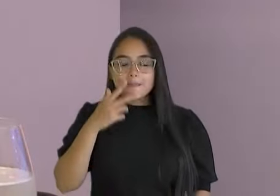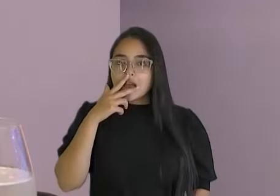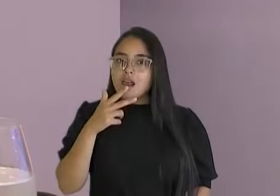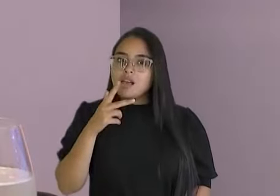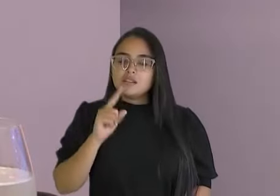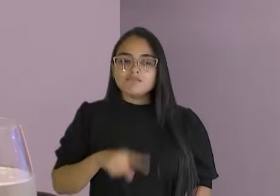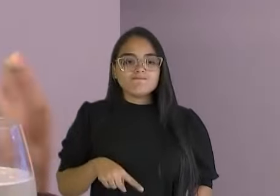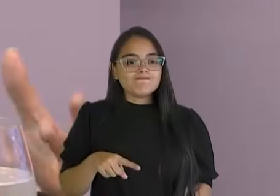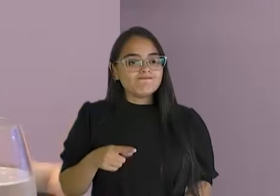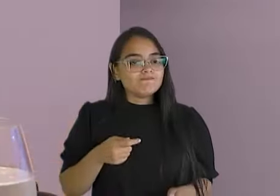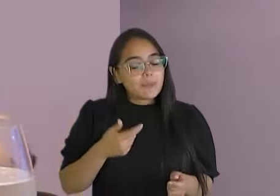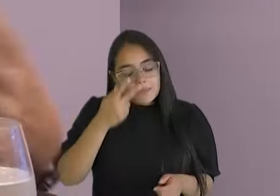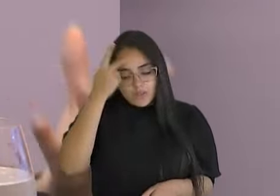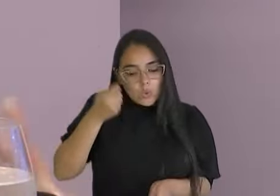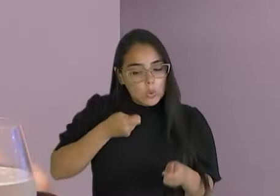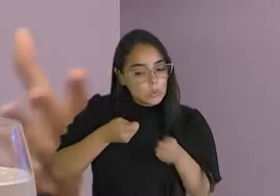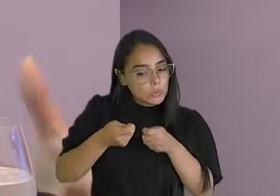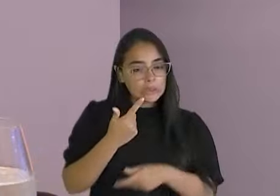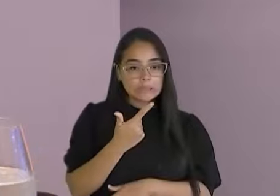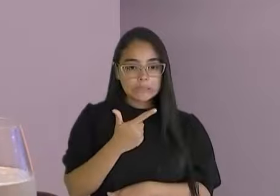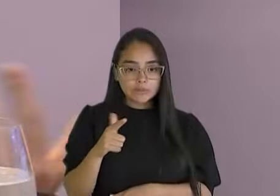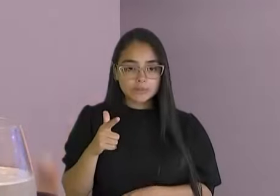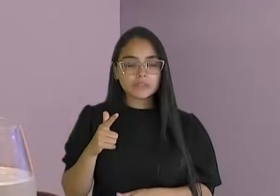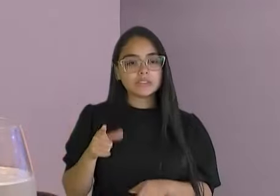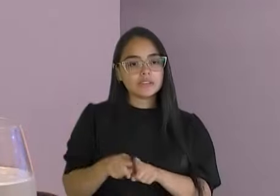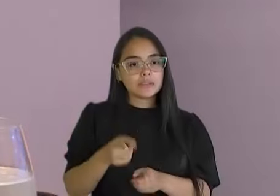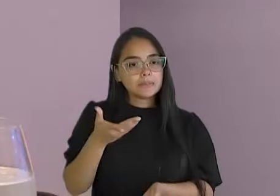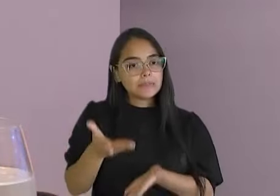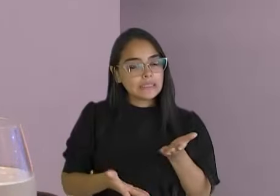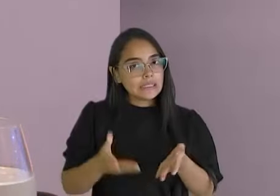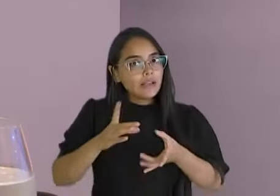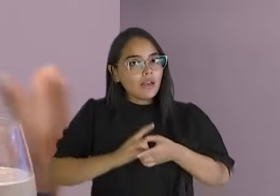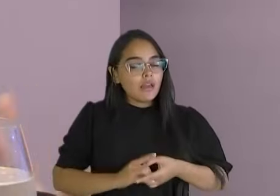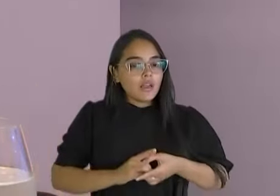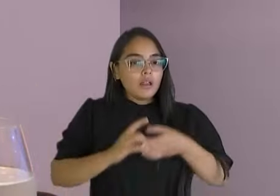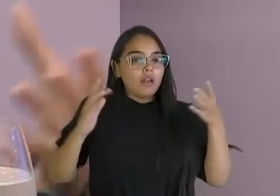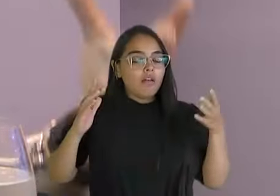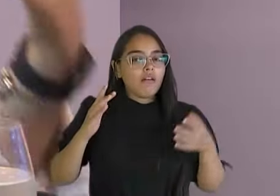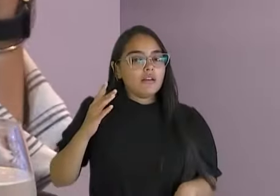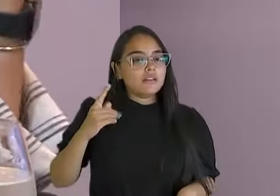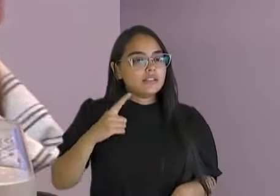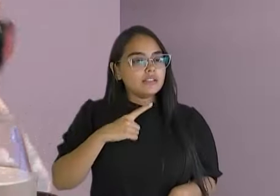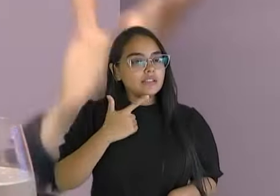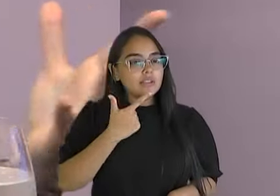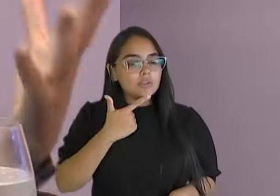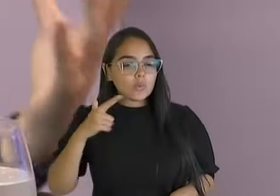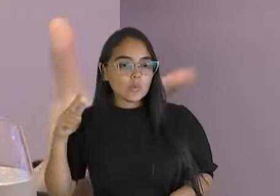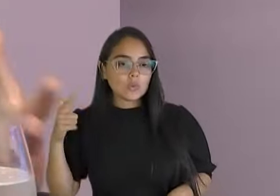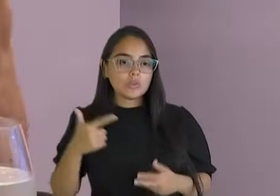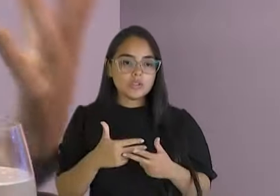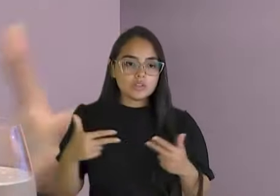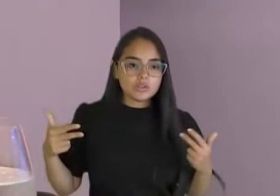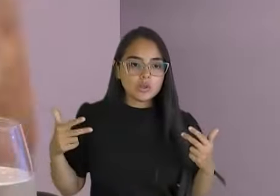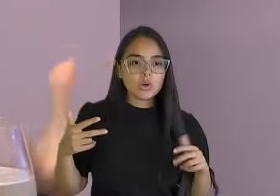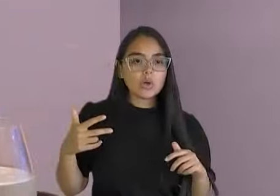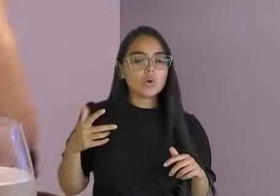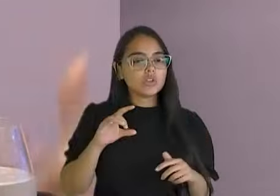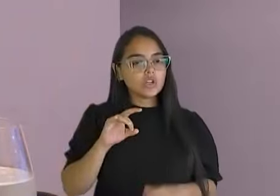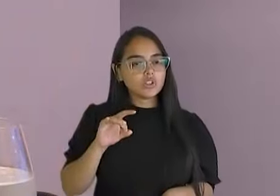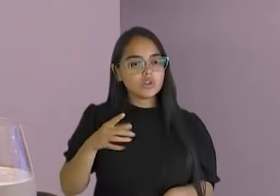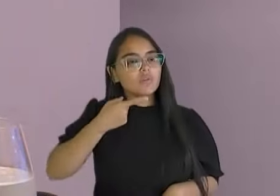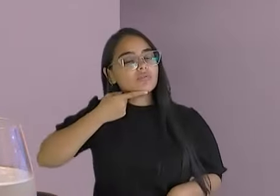controle da pessoa. Então, para, às vezes, o processo de tratamento é até libertador. Porque ela entende ali que tem outras coisas, né? Funcionando além só